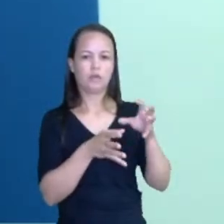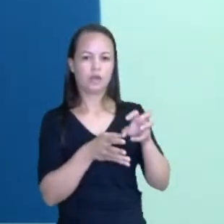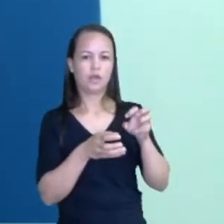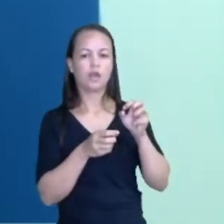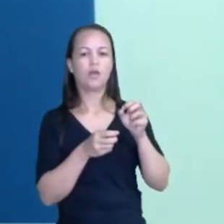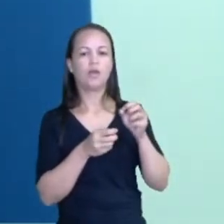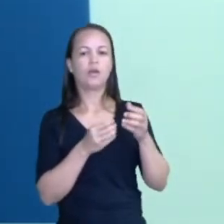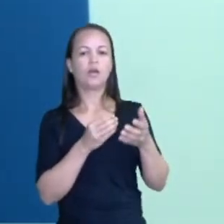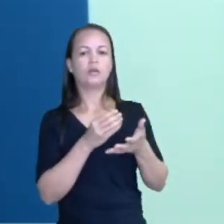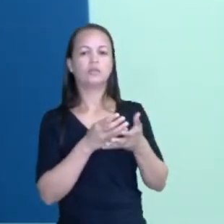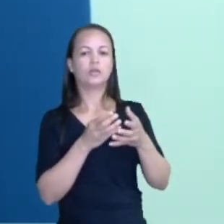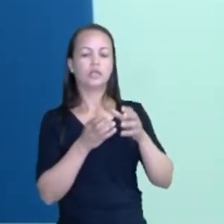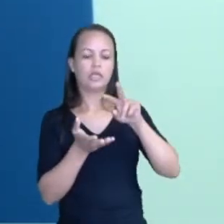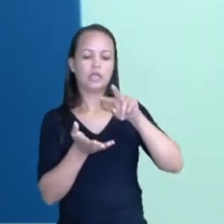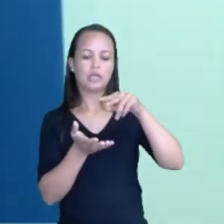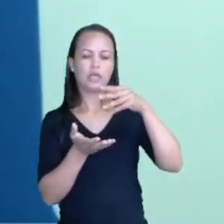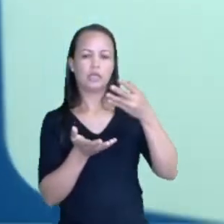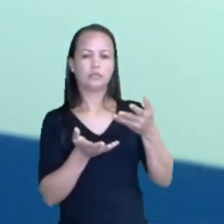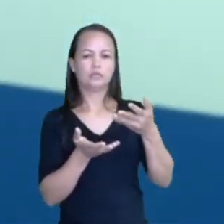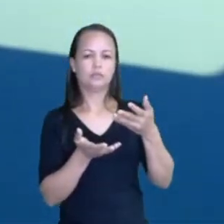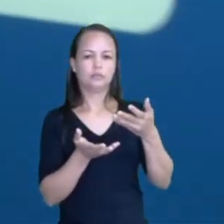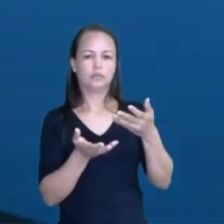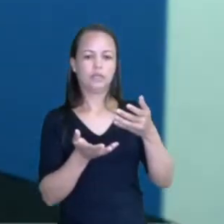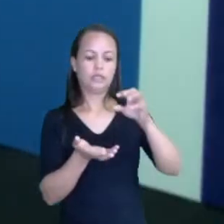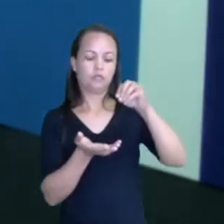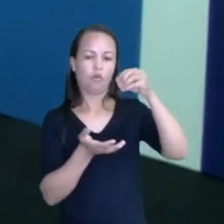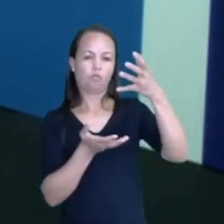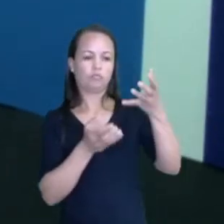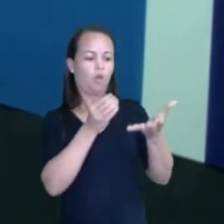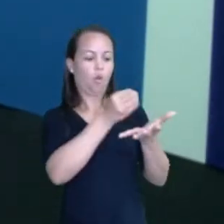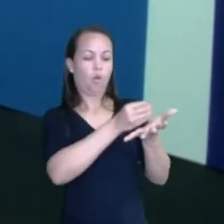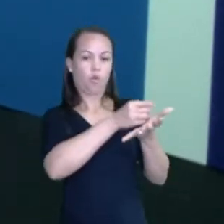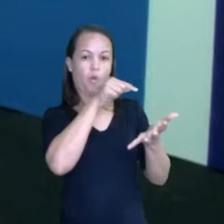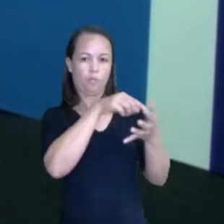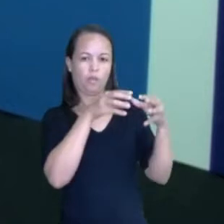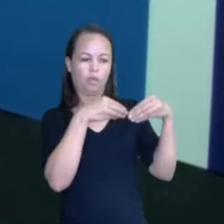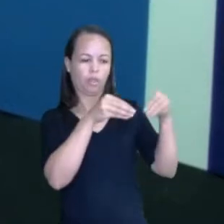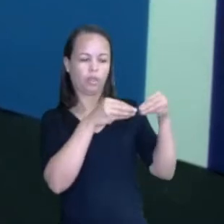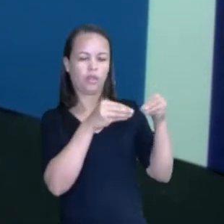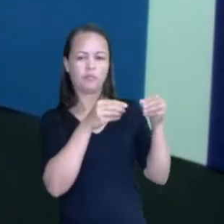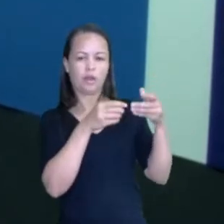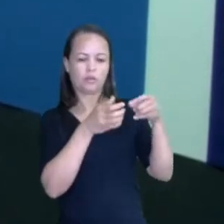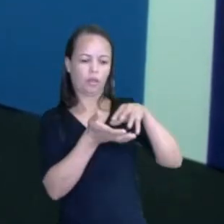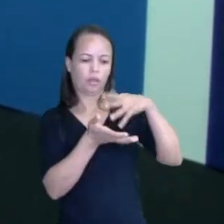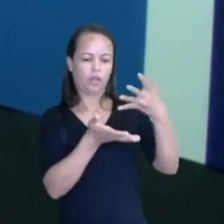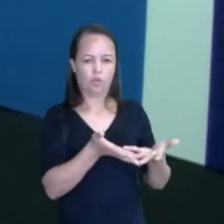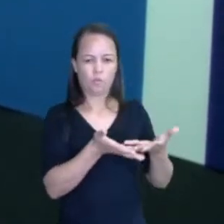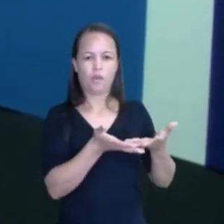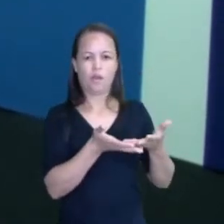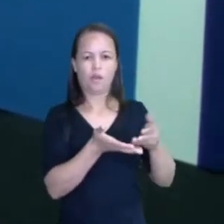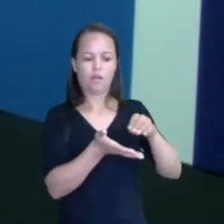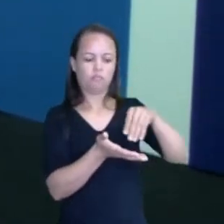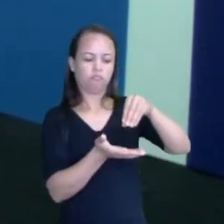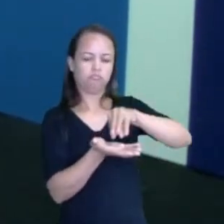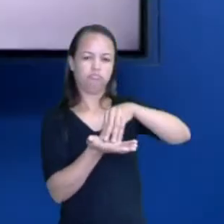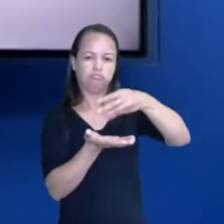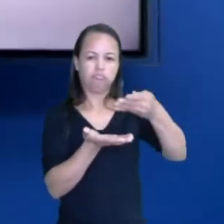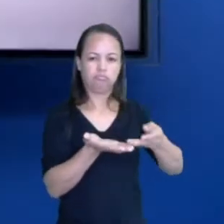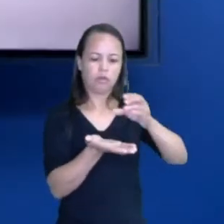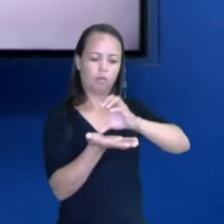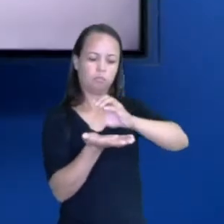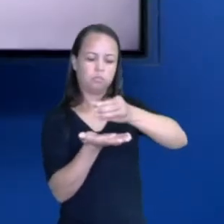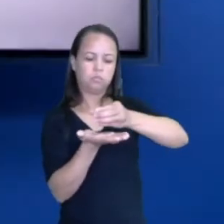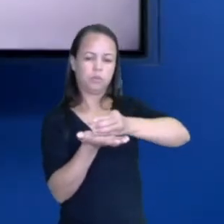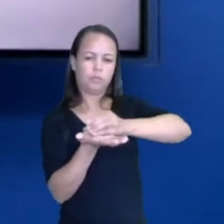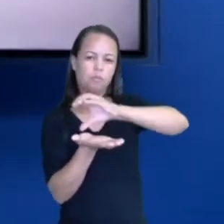plástico aqui e derrubá-lo aqui, esse eu vou derrubar, tá, gente? Se eu pegar esse copinho de plástico aqui e derrubá-lo no chão, tá